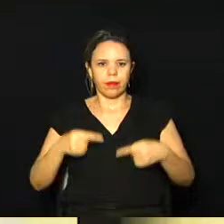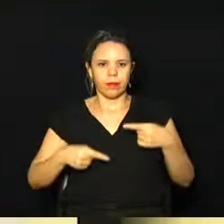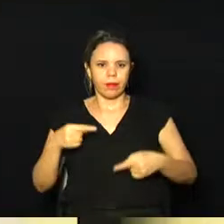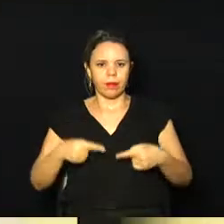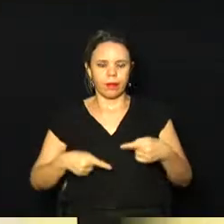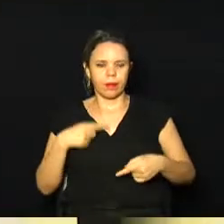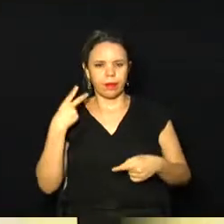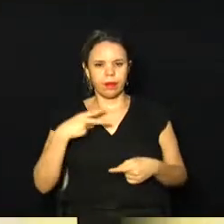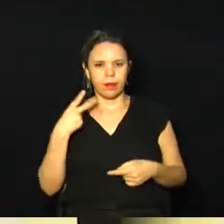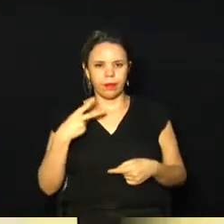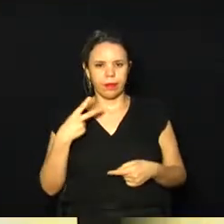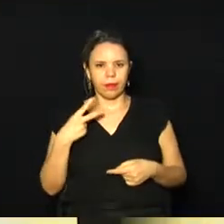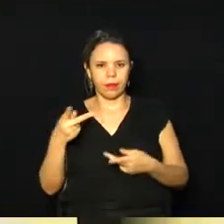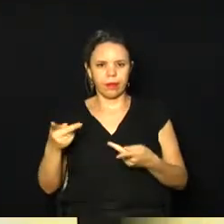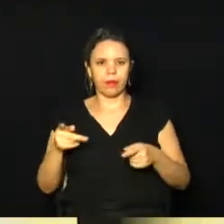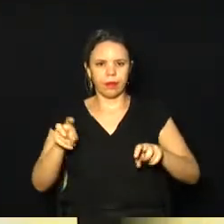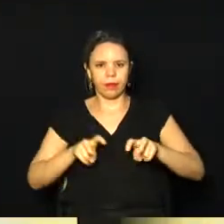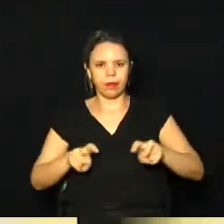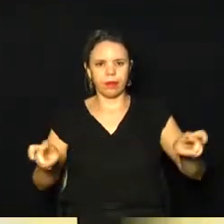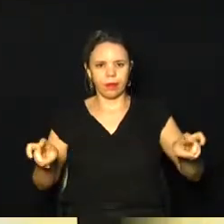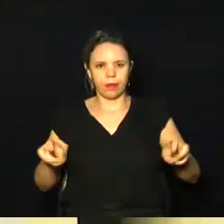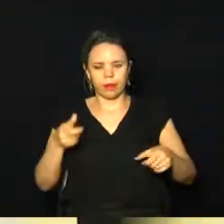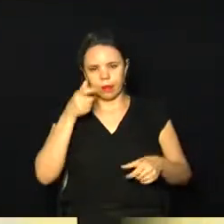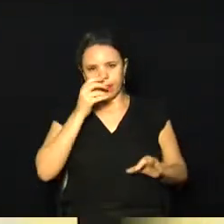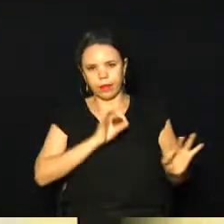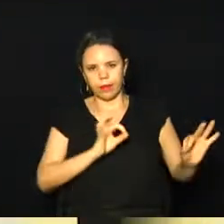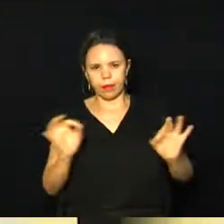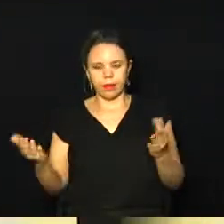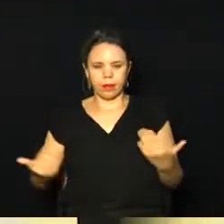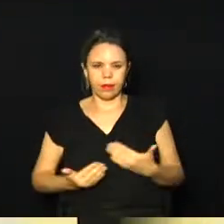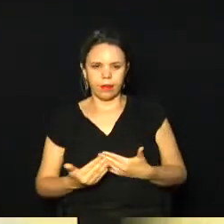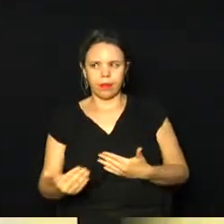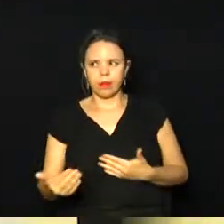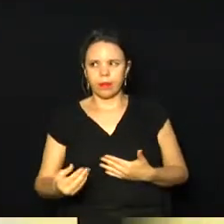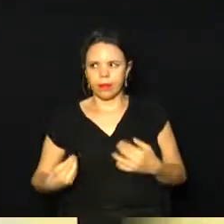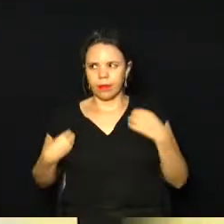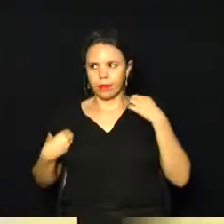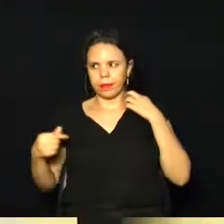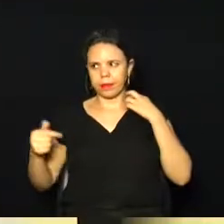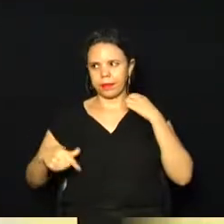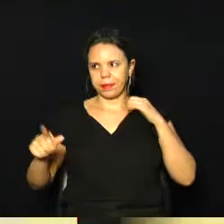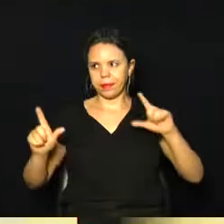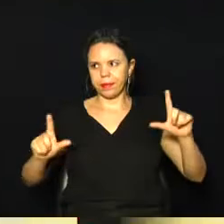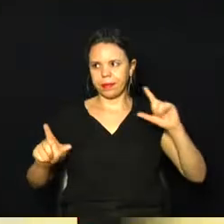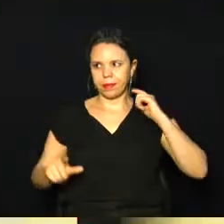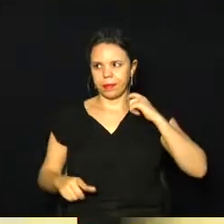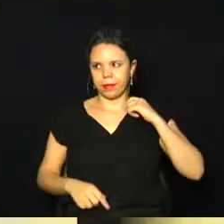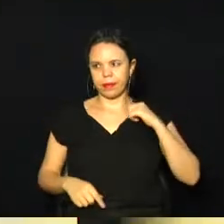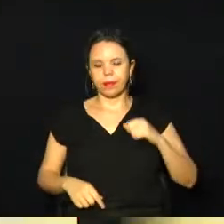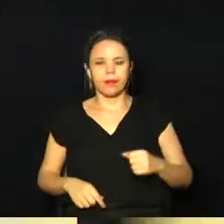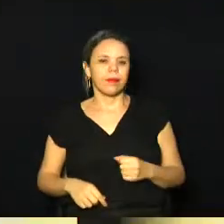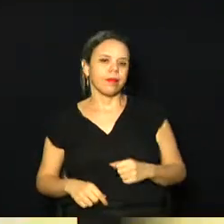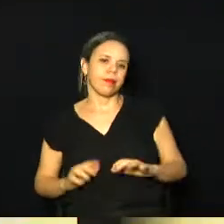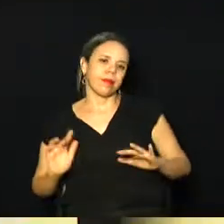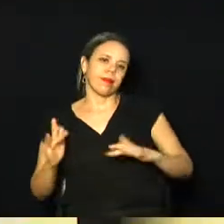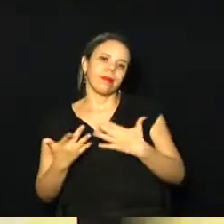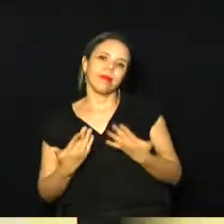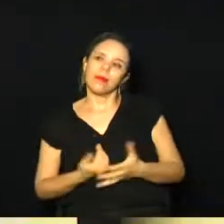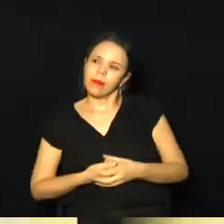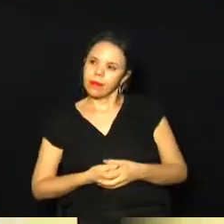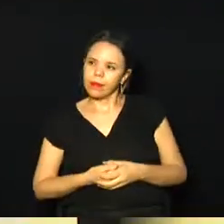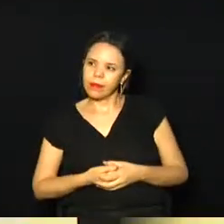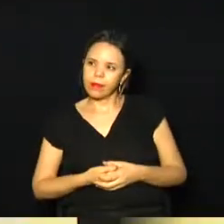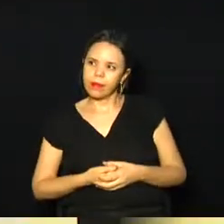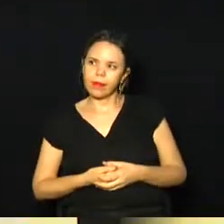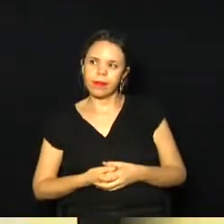além do vereador, com convidados, você acompanha a partir de agora ao vivo aqui pela tela da TV e também por meio das nossas redes sociais, então